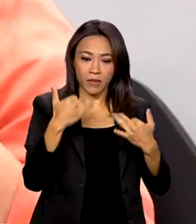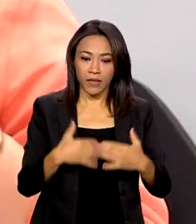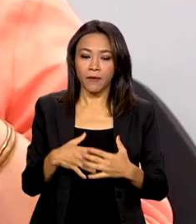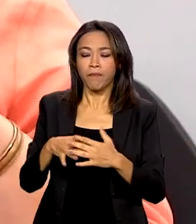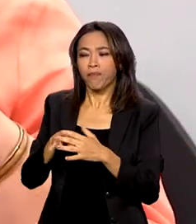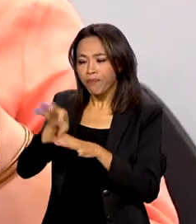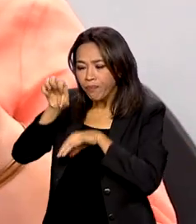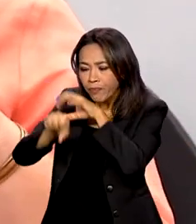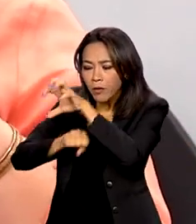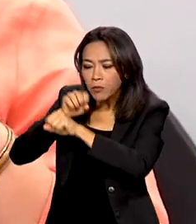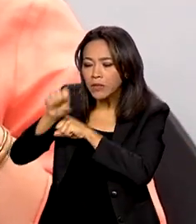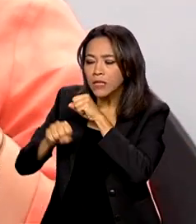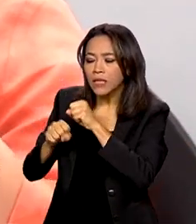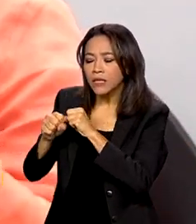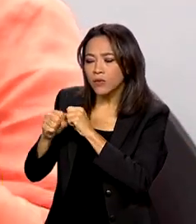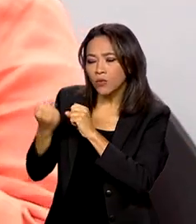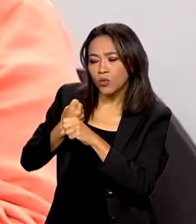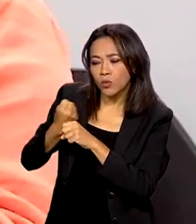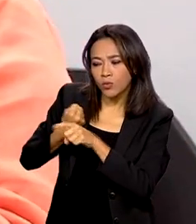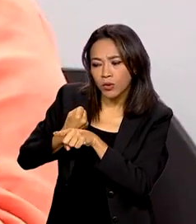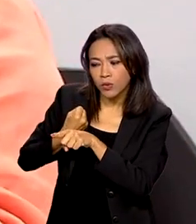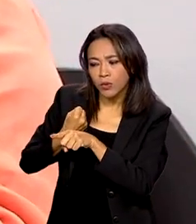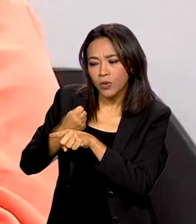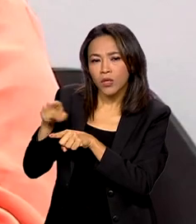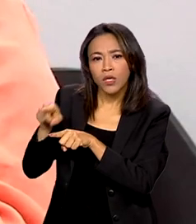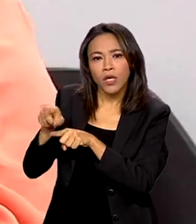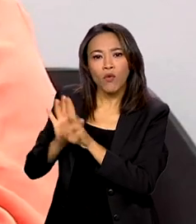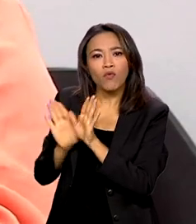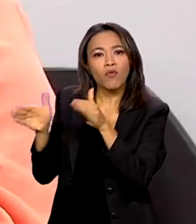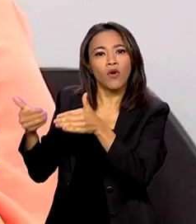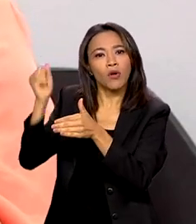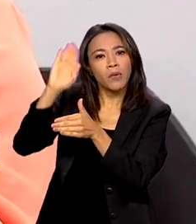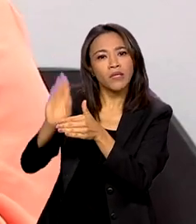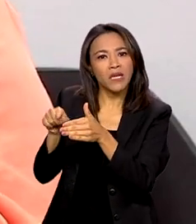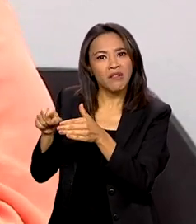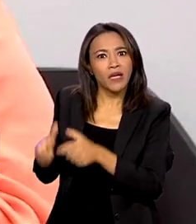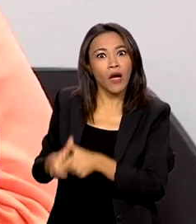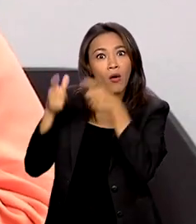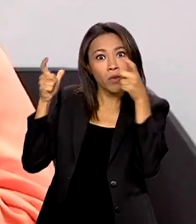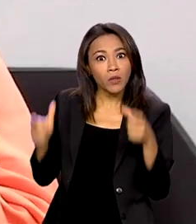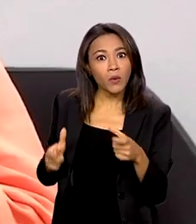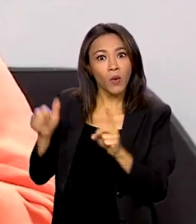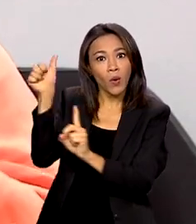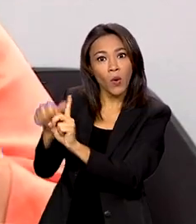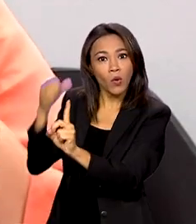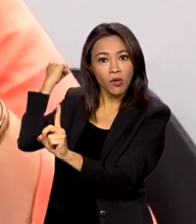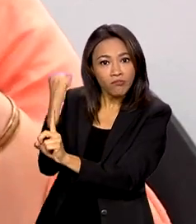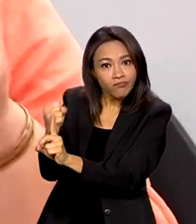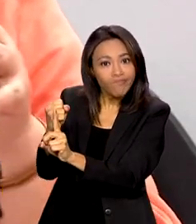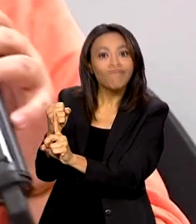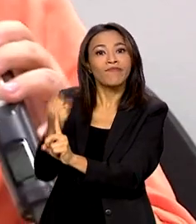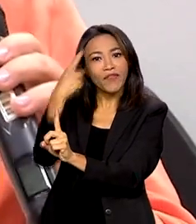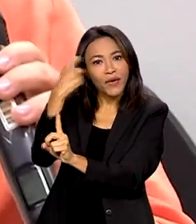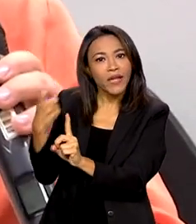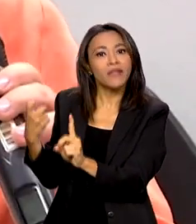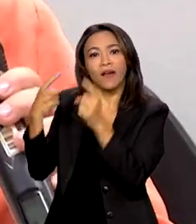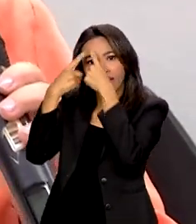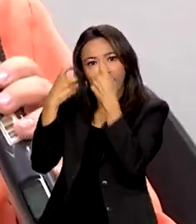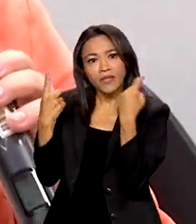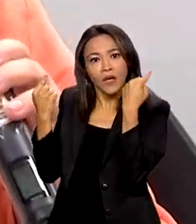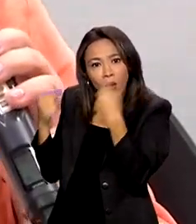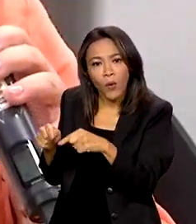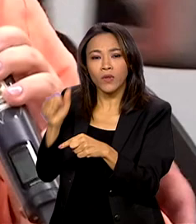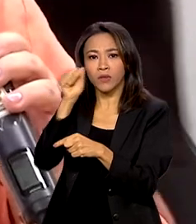Fórum Brasileiro de Segurança Pública, que aumentou a violência, o feminicídio, a violência contra as mulheres, a violência